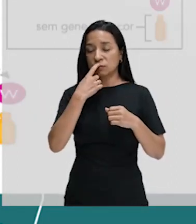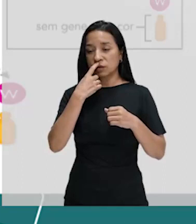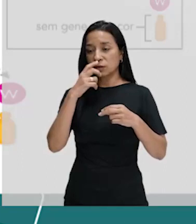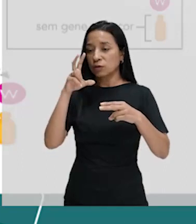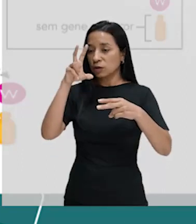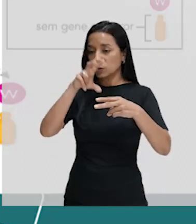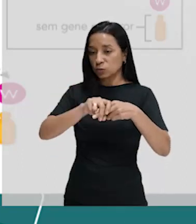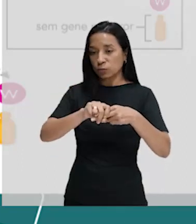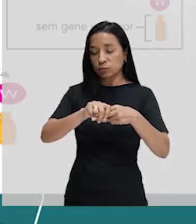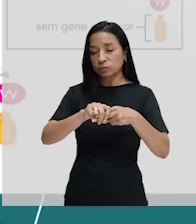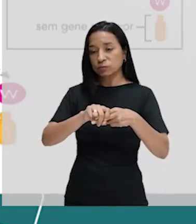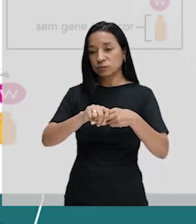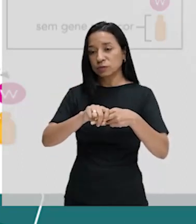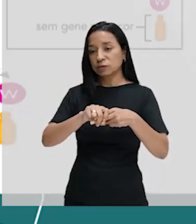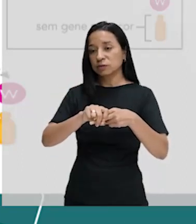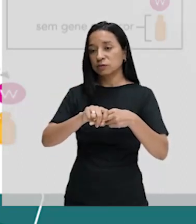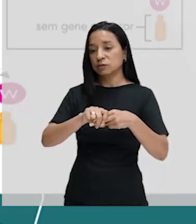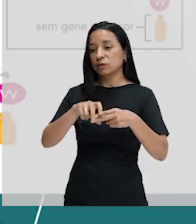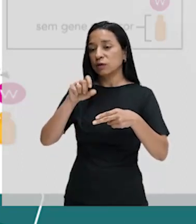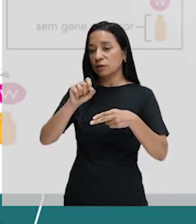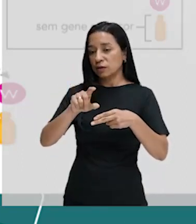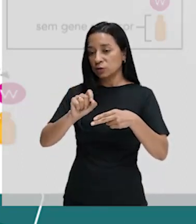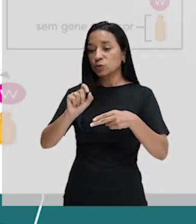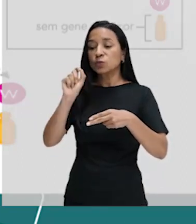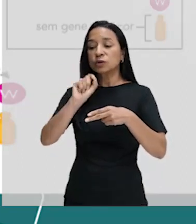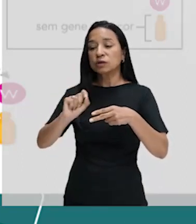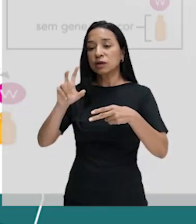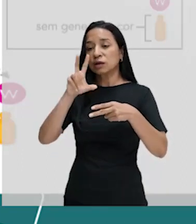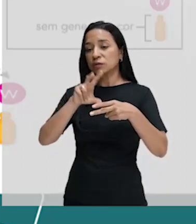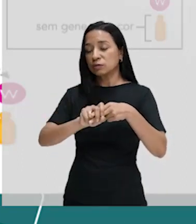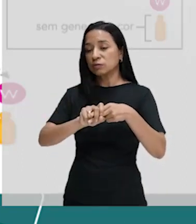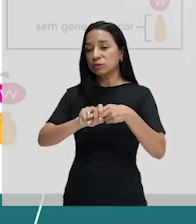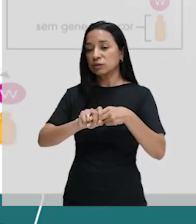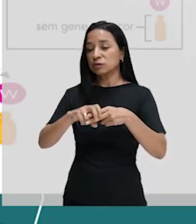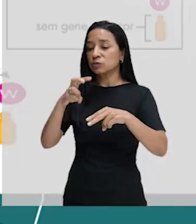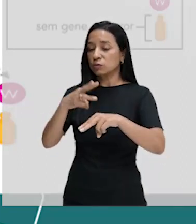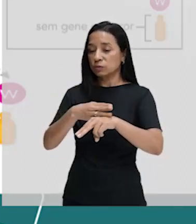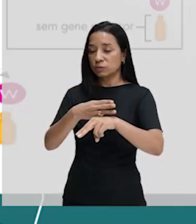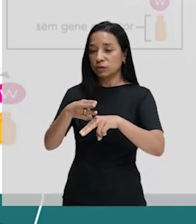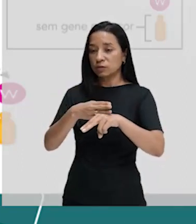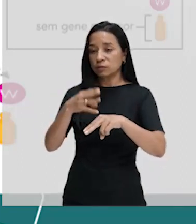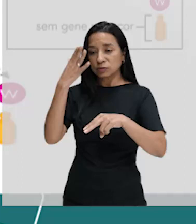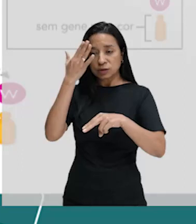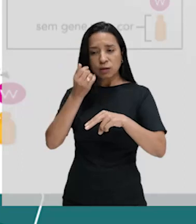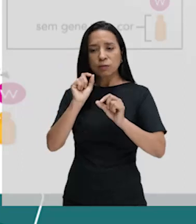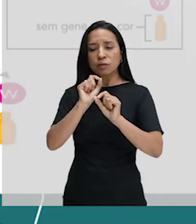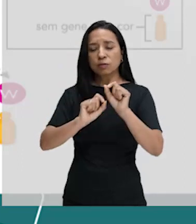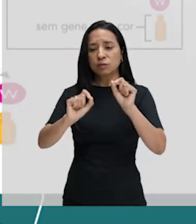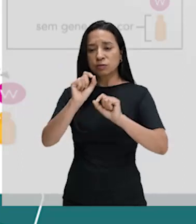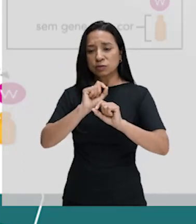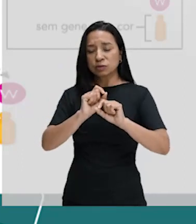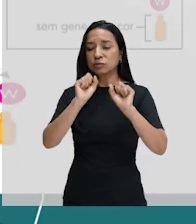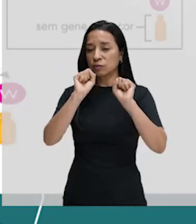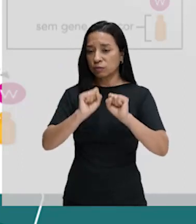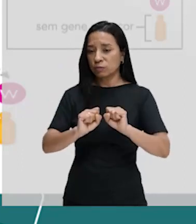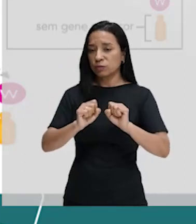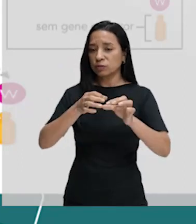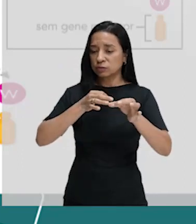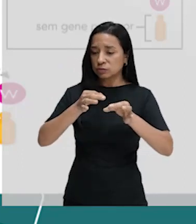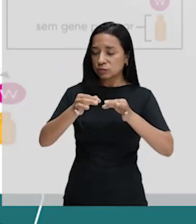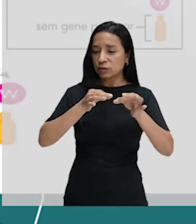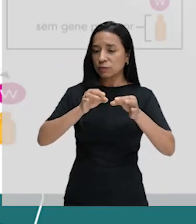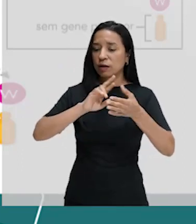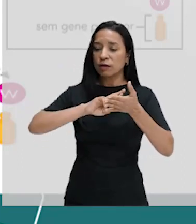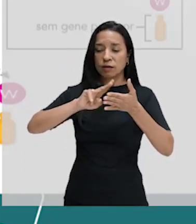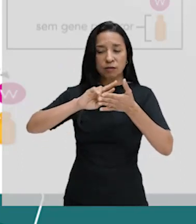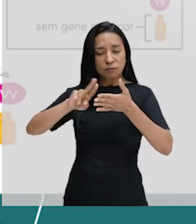dominante sobre o azul, que é dominante sobre o marrom. Sabendo disso, pessoal, eu posso formar